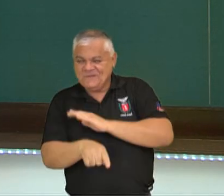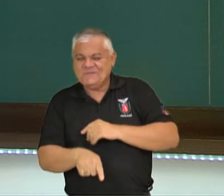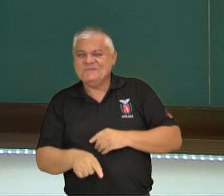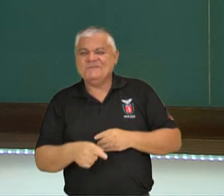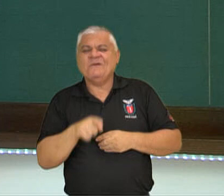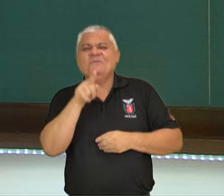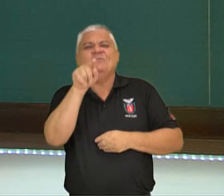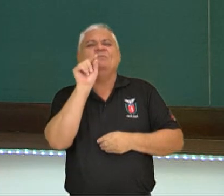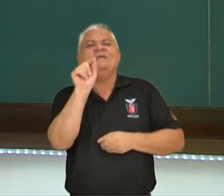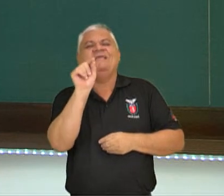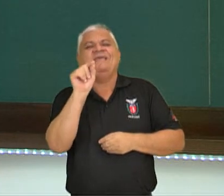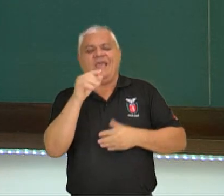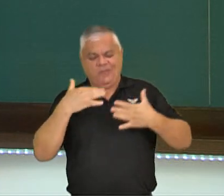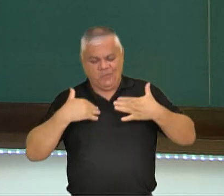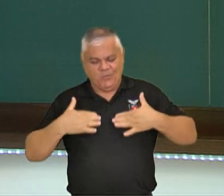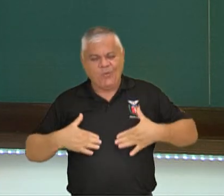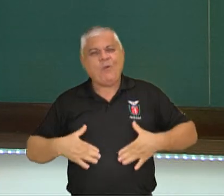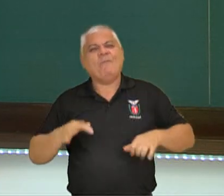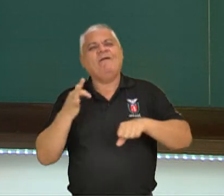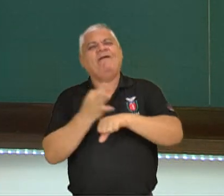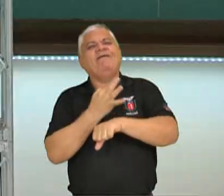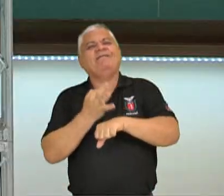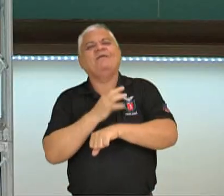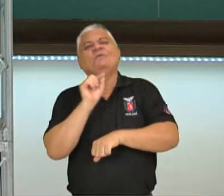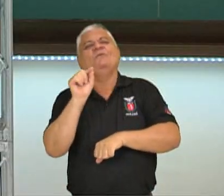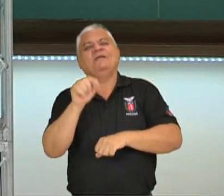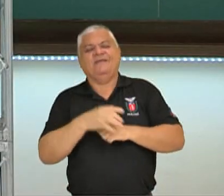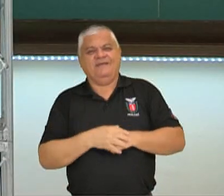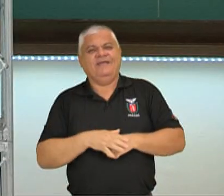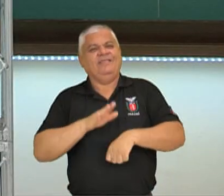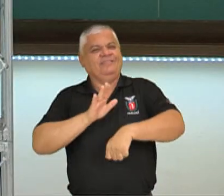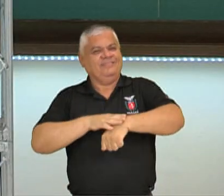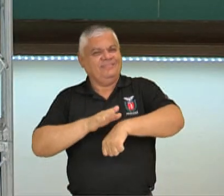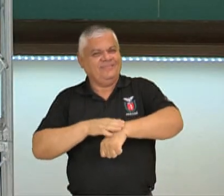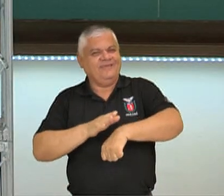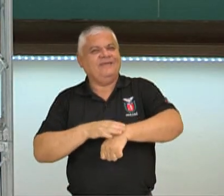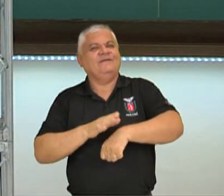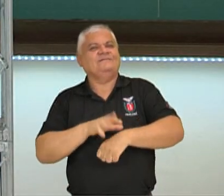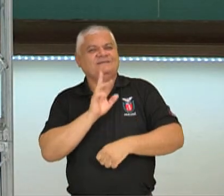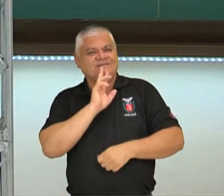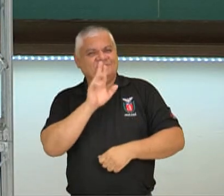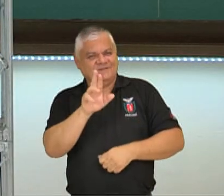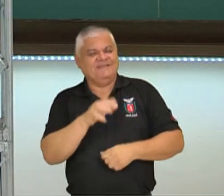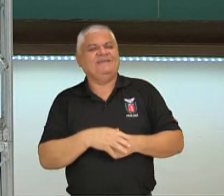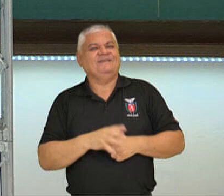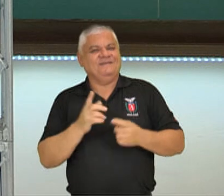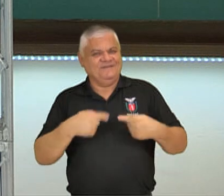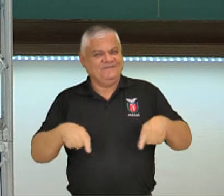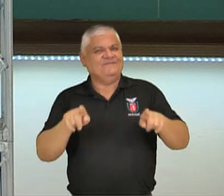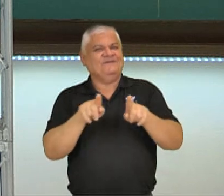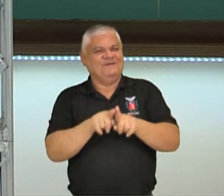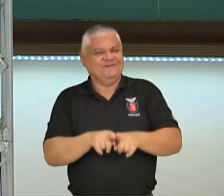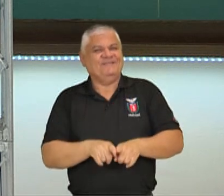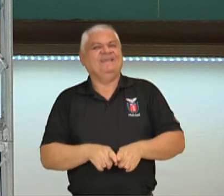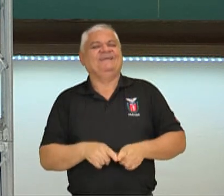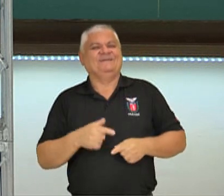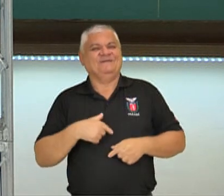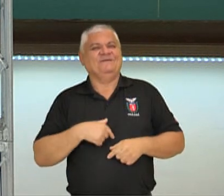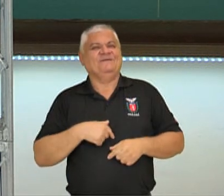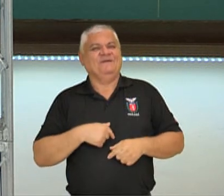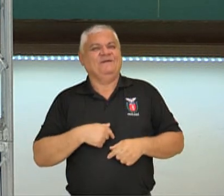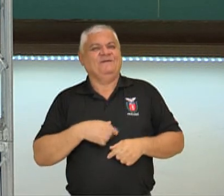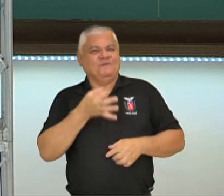você, o que é um corpo resistente? Um tempinho aí para vocês responderem, logo a gente volta com